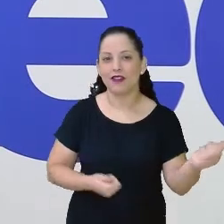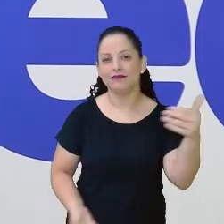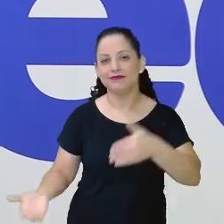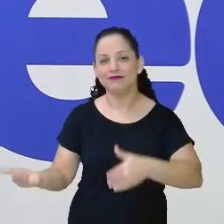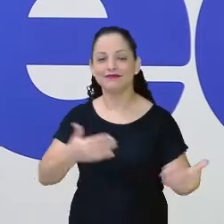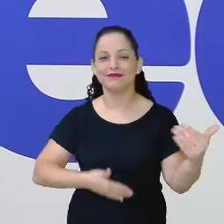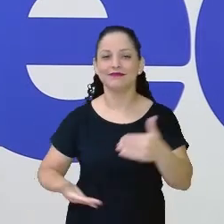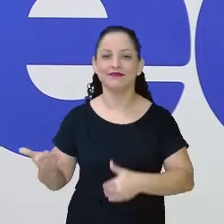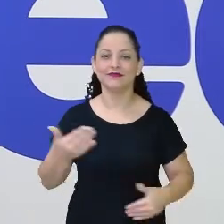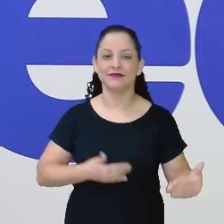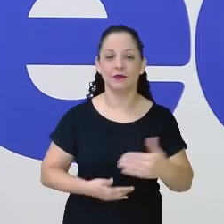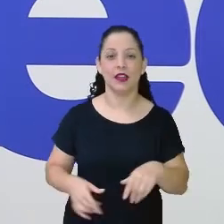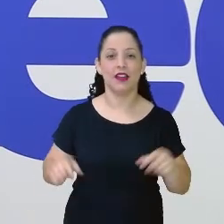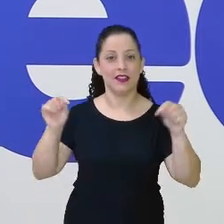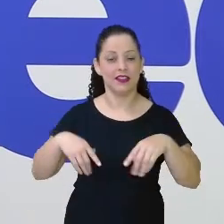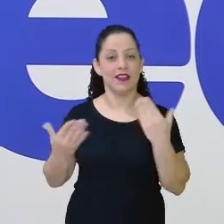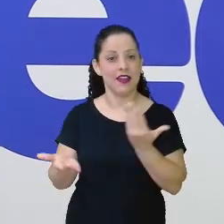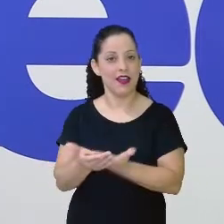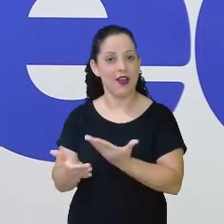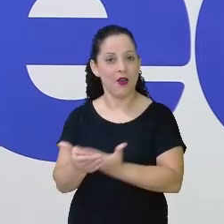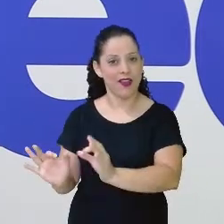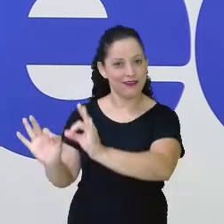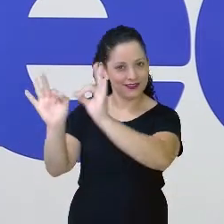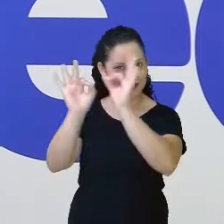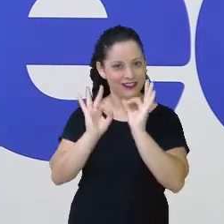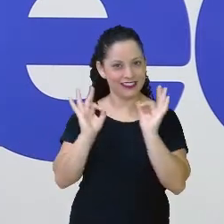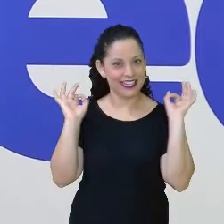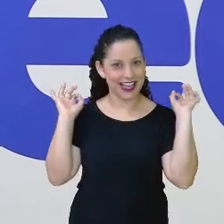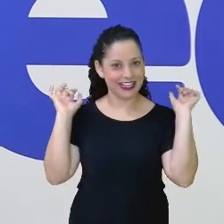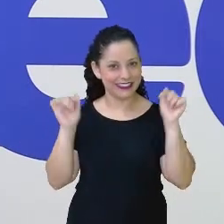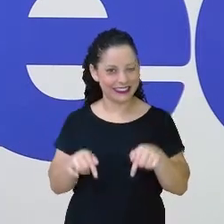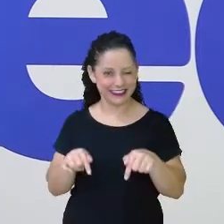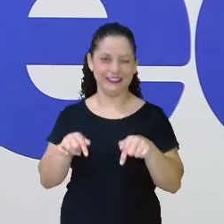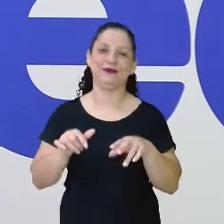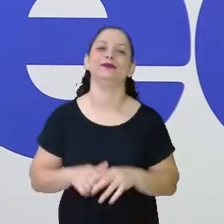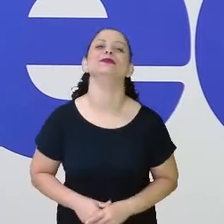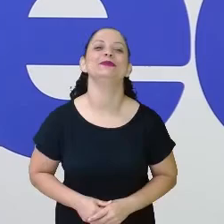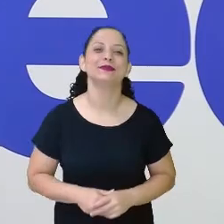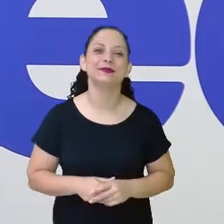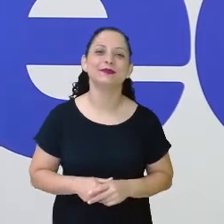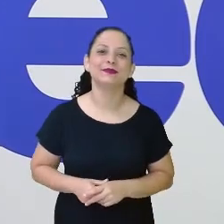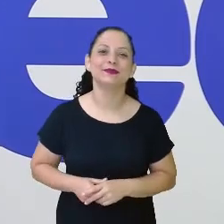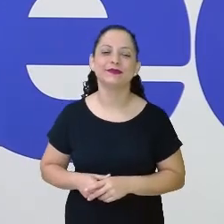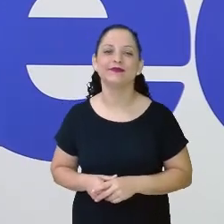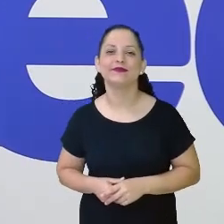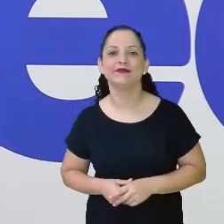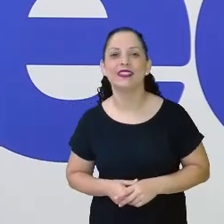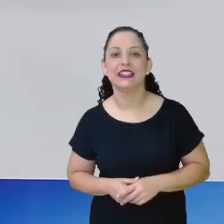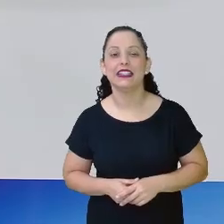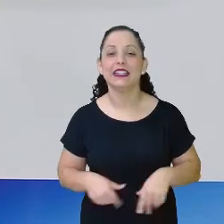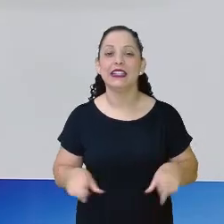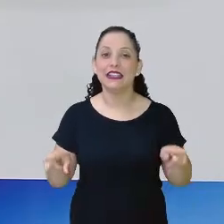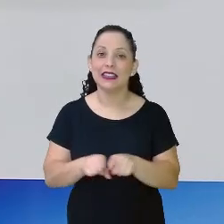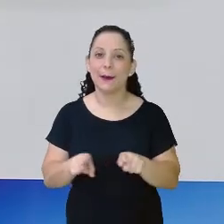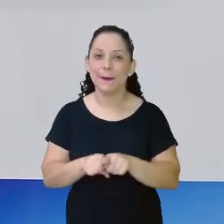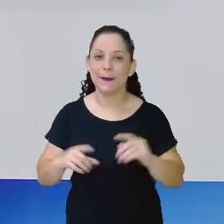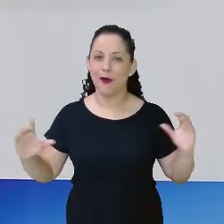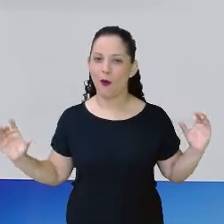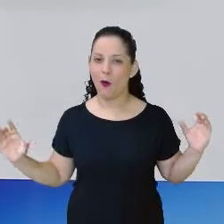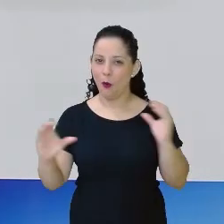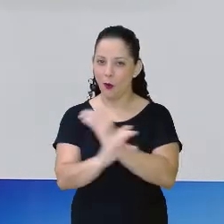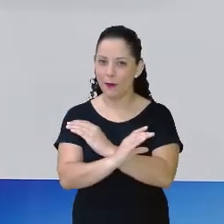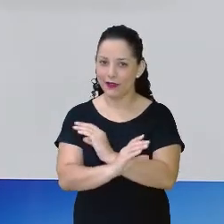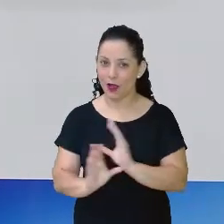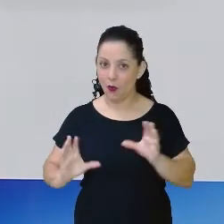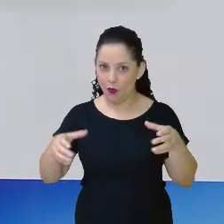para acompanhar mais uma aula. Estamos prontos por aqui já. E para completar esse time, porque